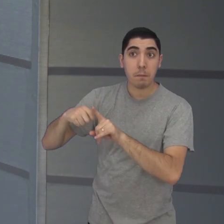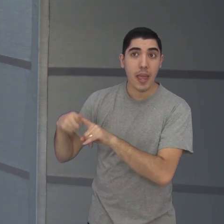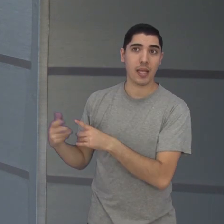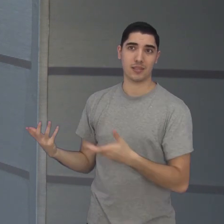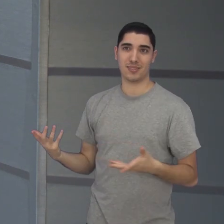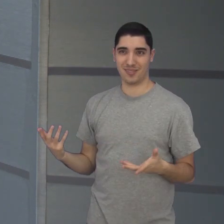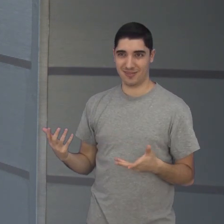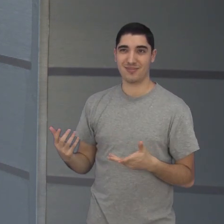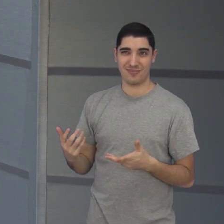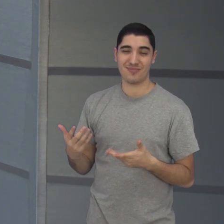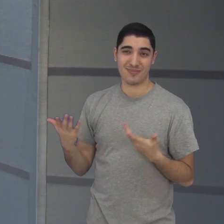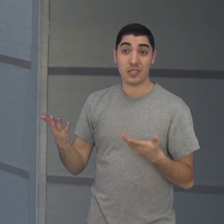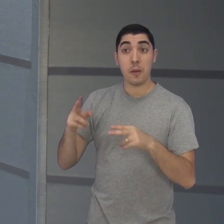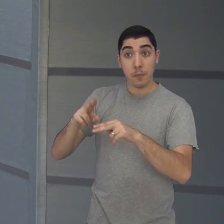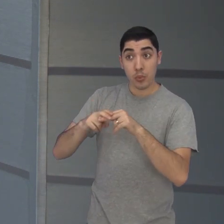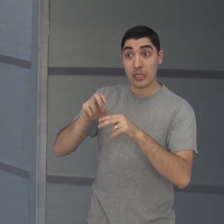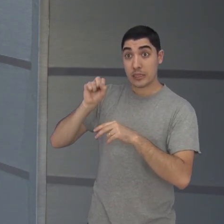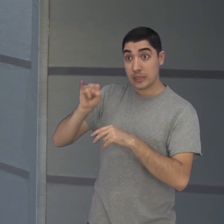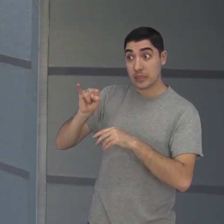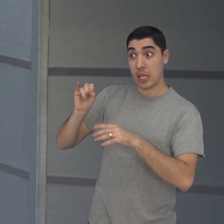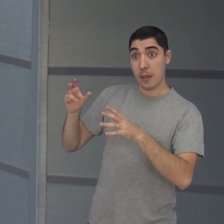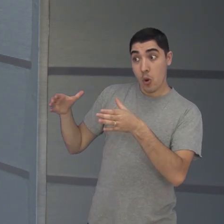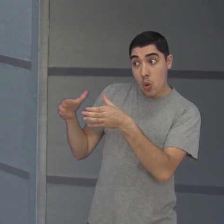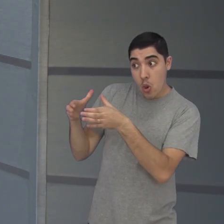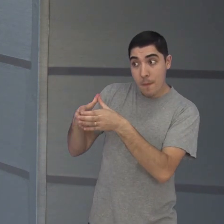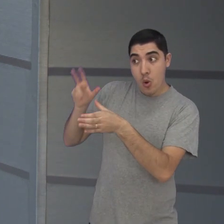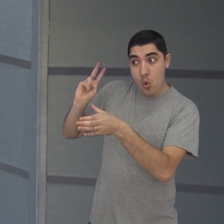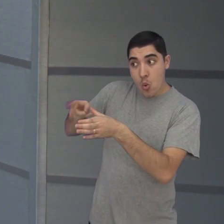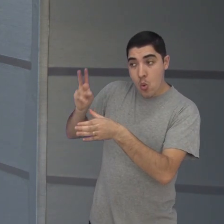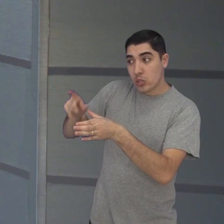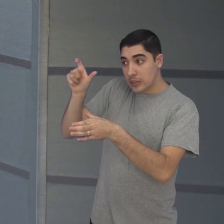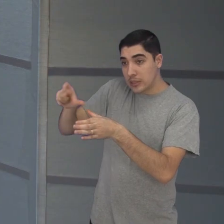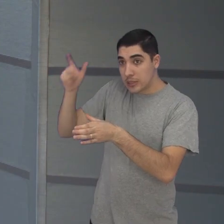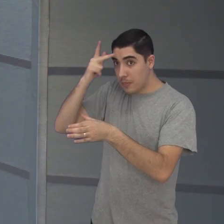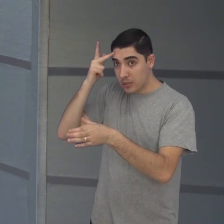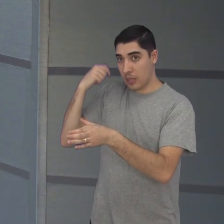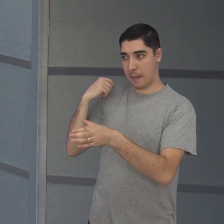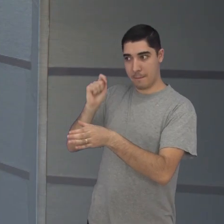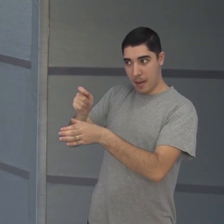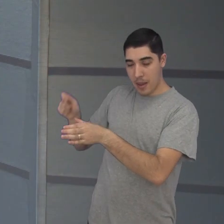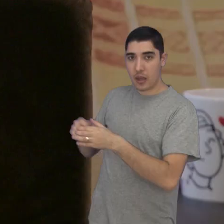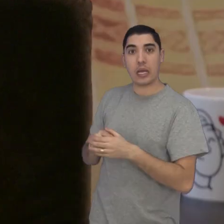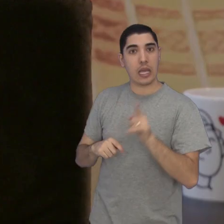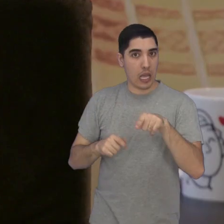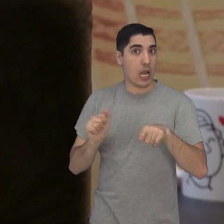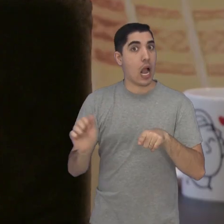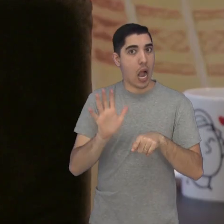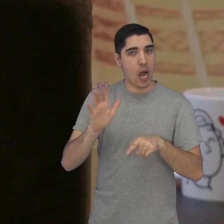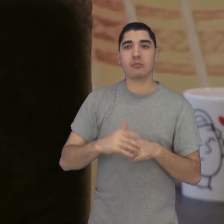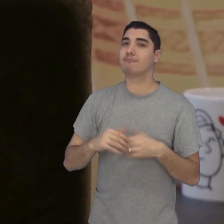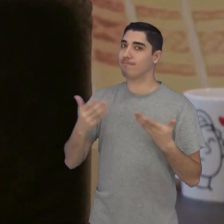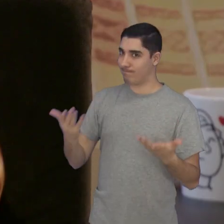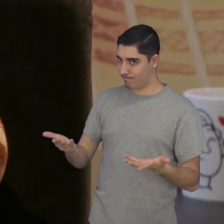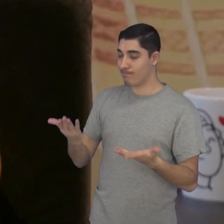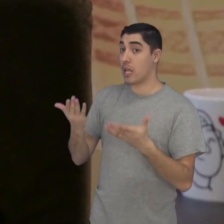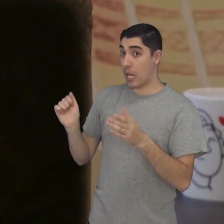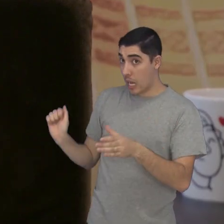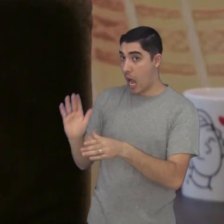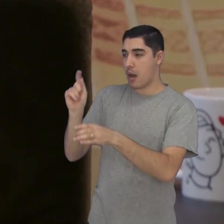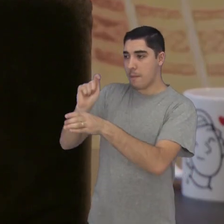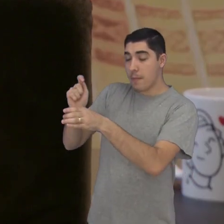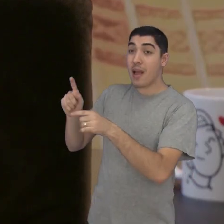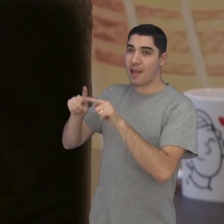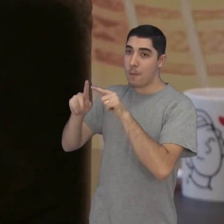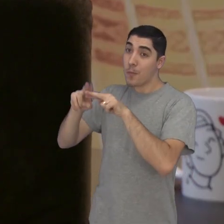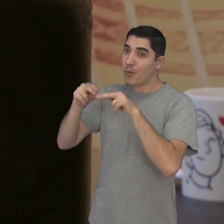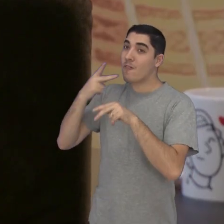produzir. E isso você mantendo, né? A equipe técnica, artistas. E é caro. Caro, muito caro. E hoje, é que mais uma vez eu